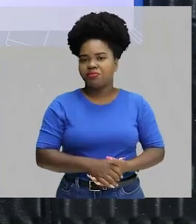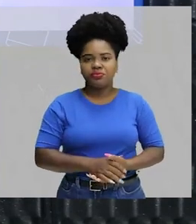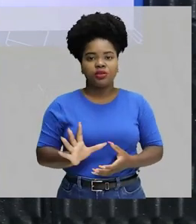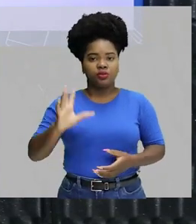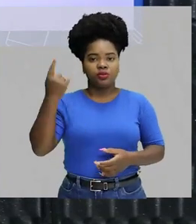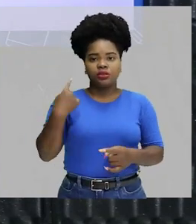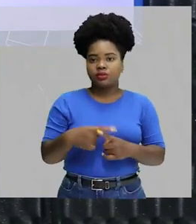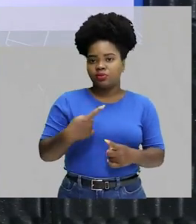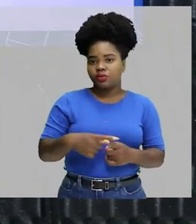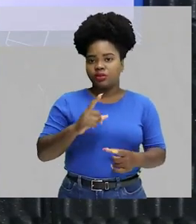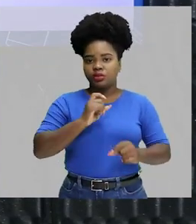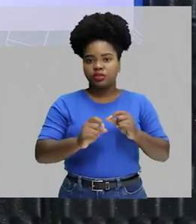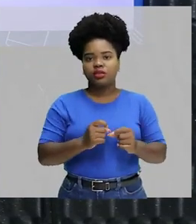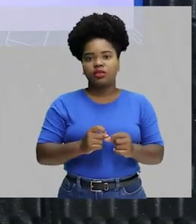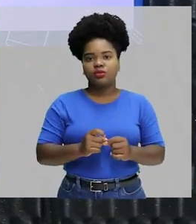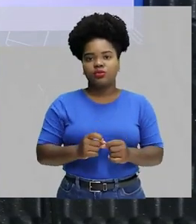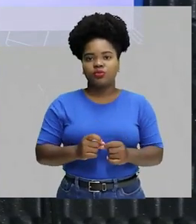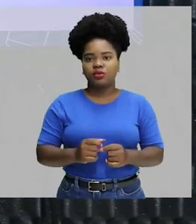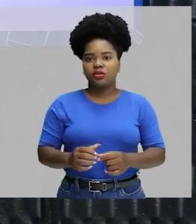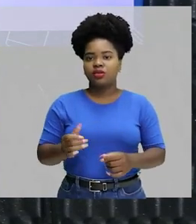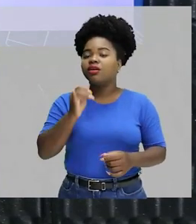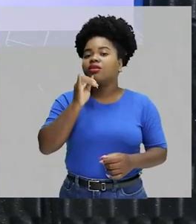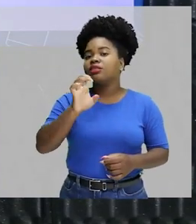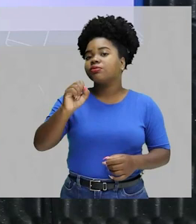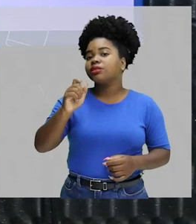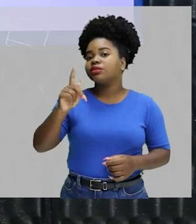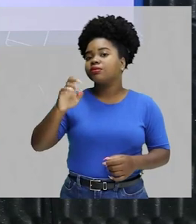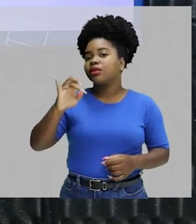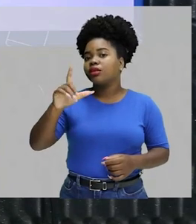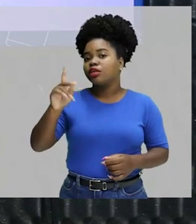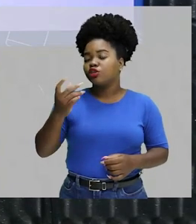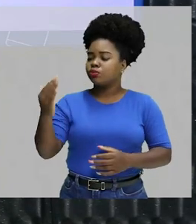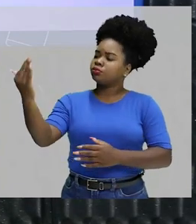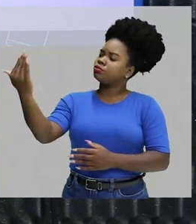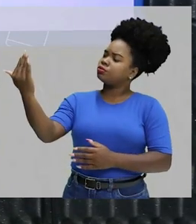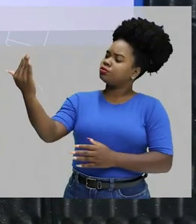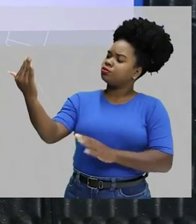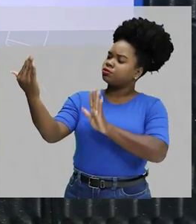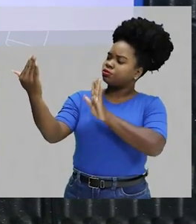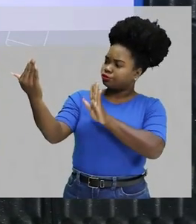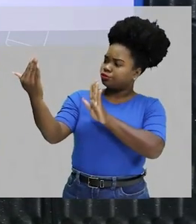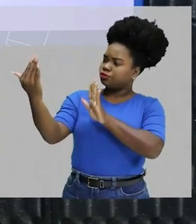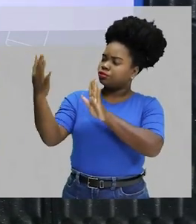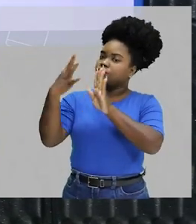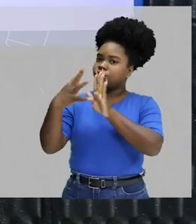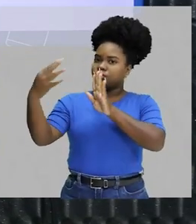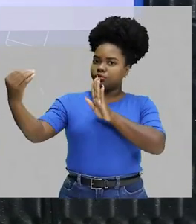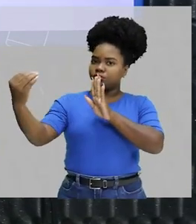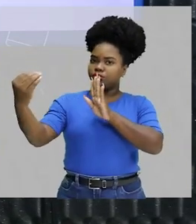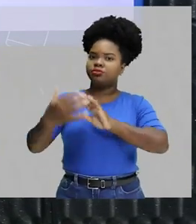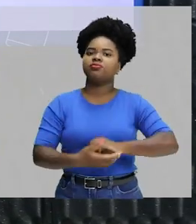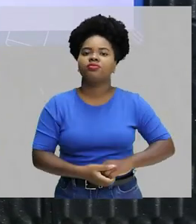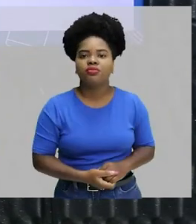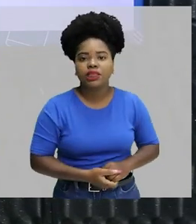Porque você tem um espelho você olha você tem um modelo agora a gente não é obrigado a seguir modelos né